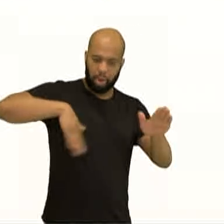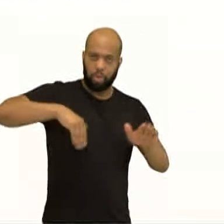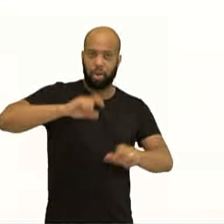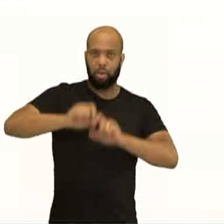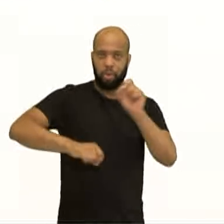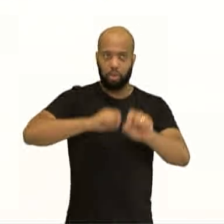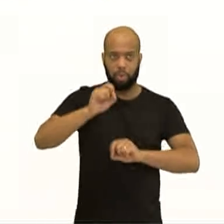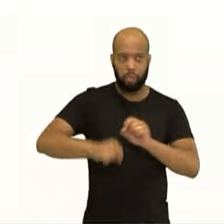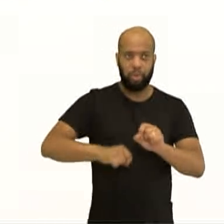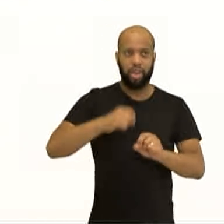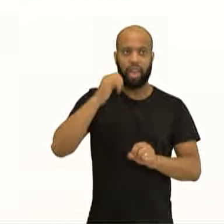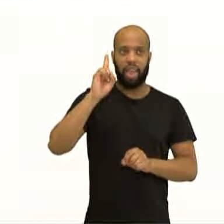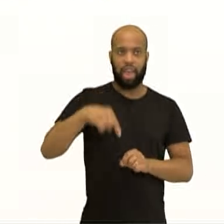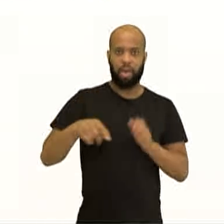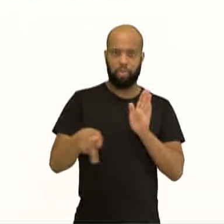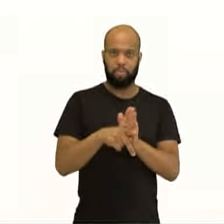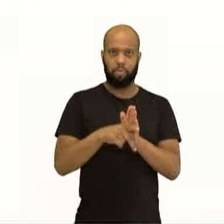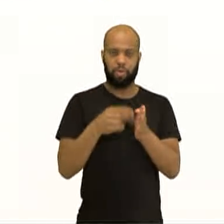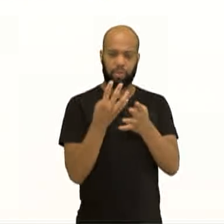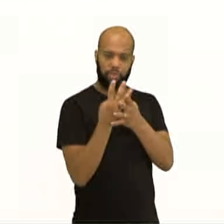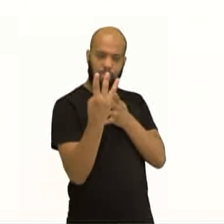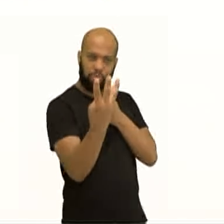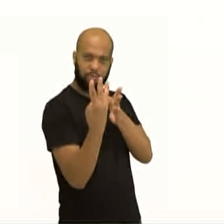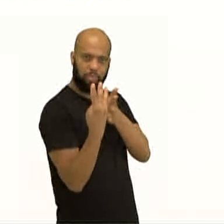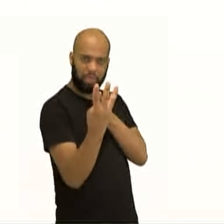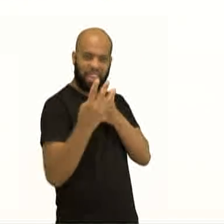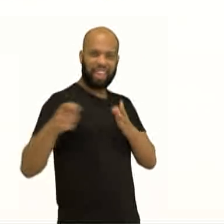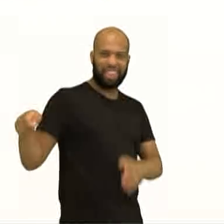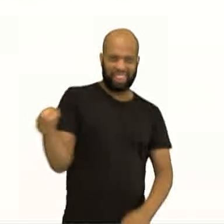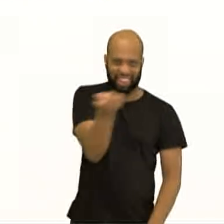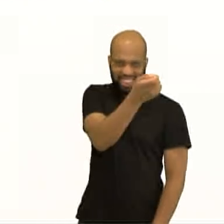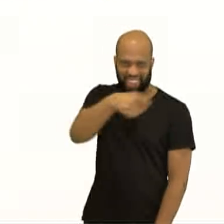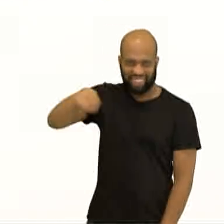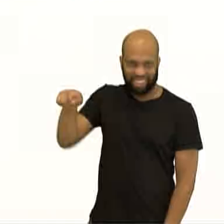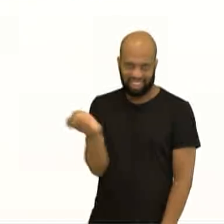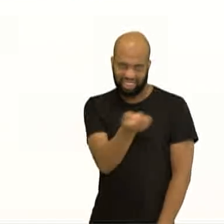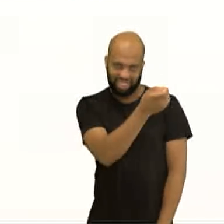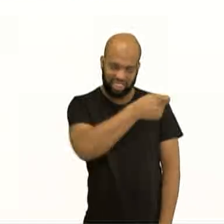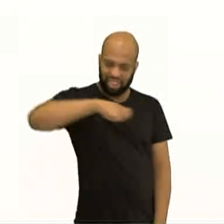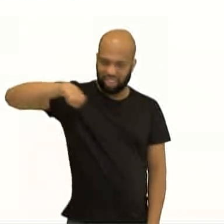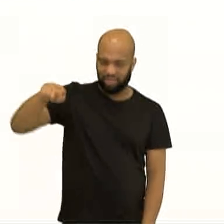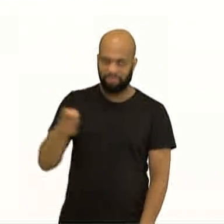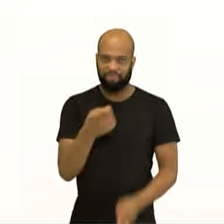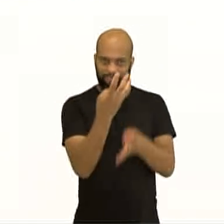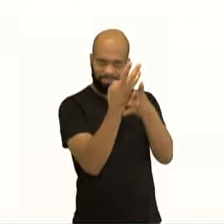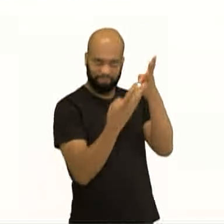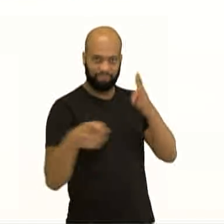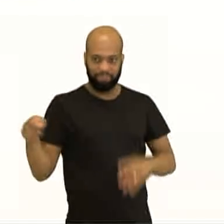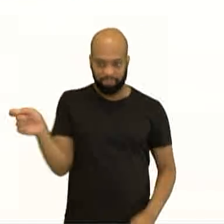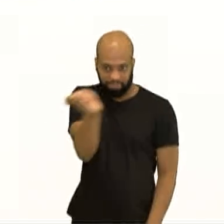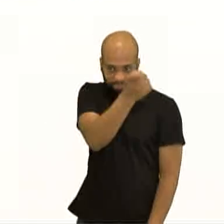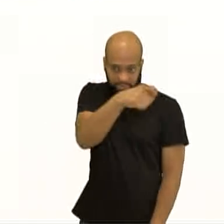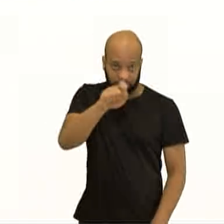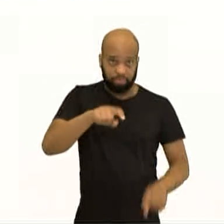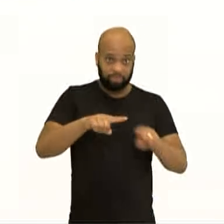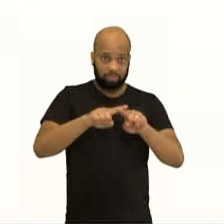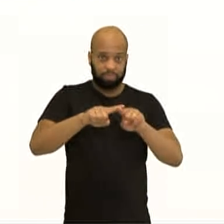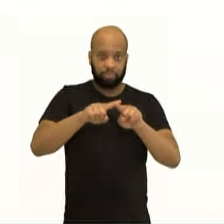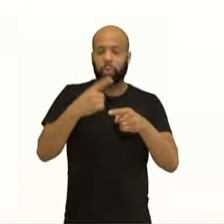uma derivação da prática de tênis de praia. Lembra que eu falei disso? Pois, na década